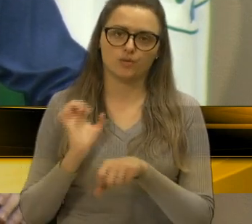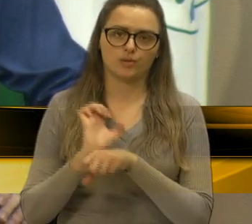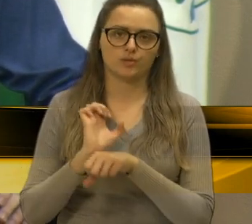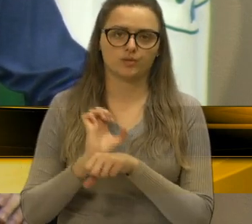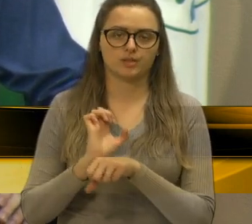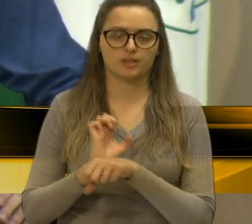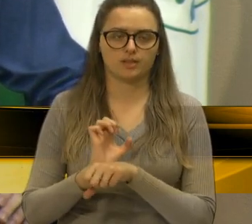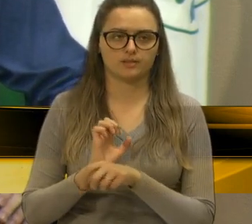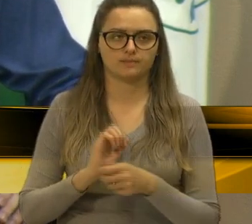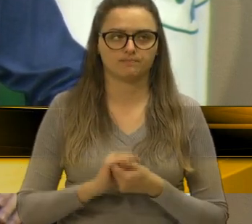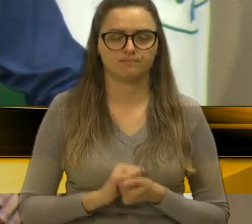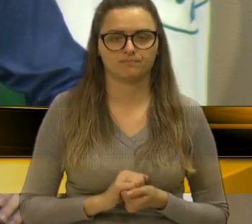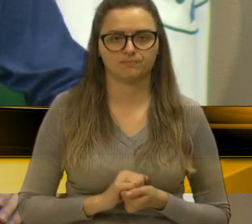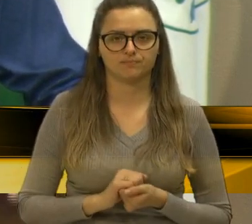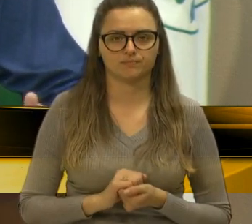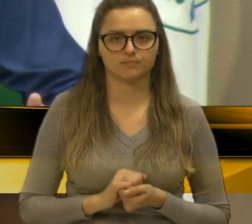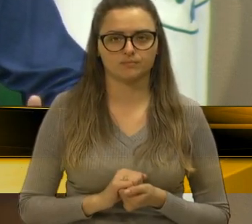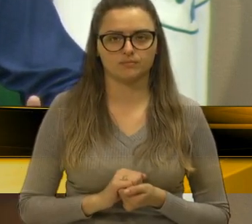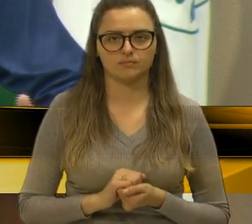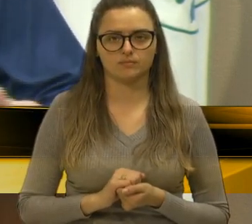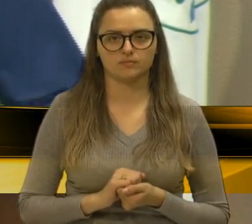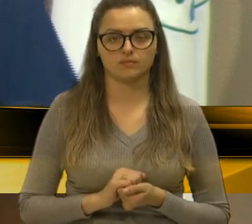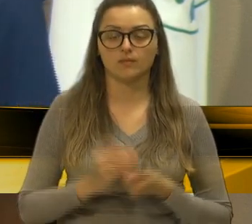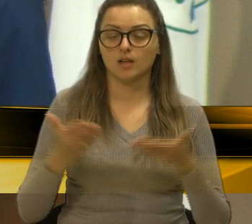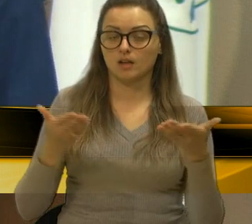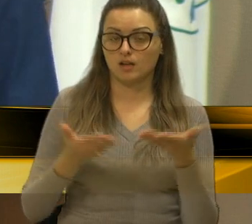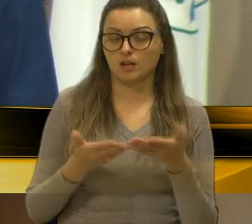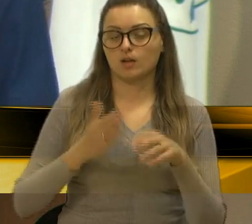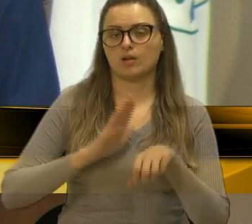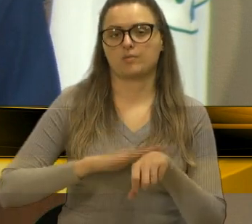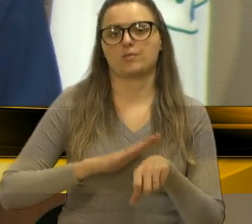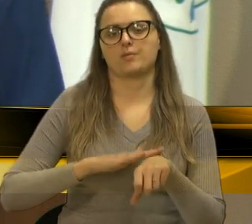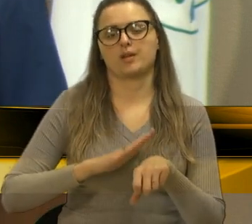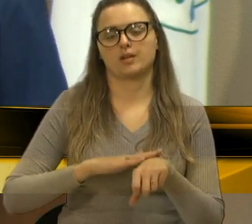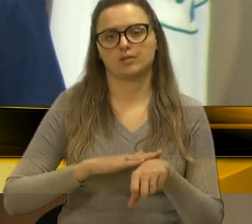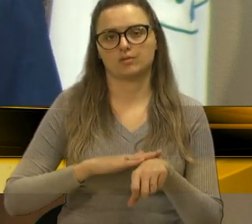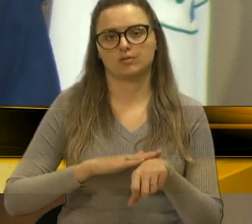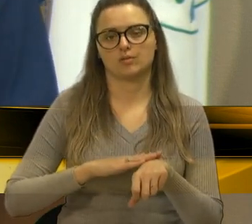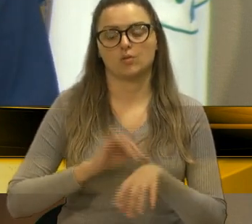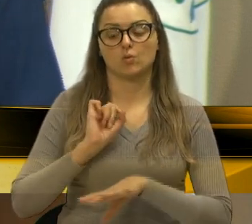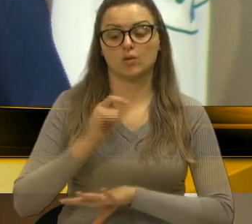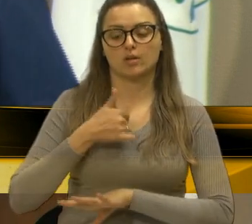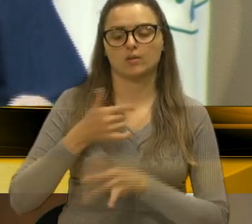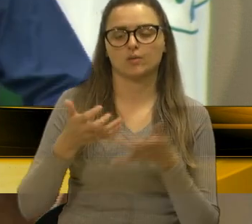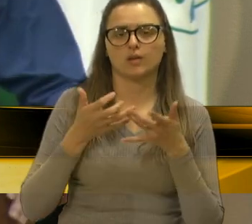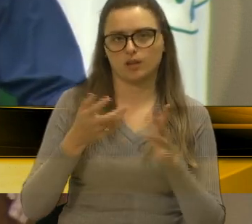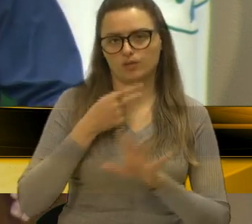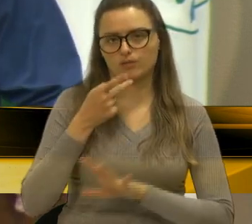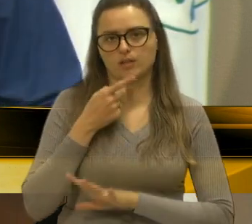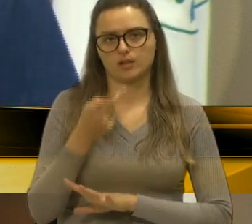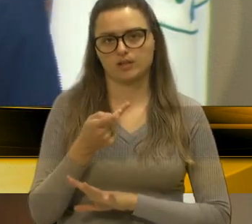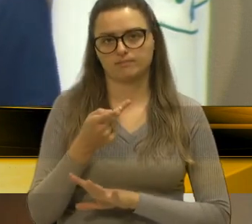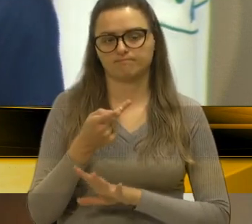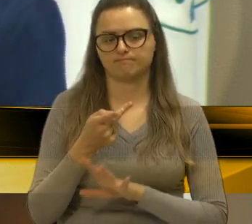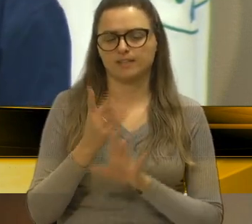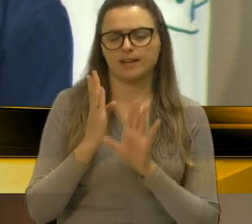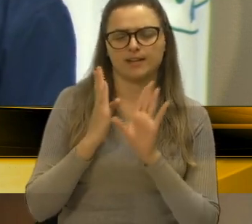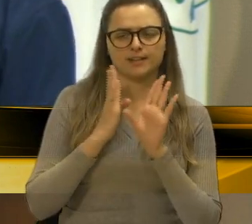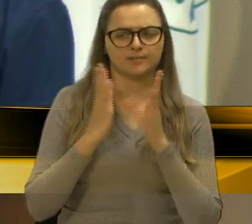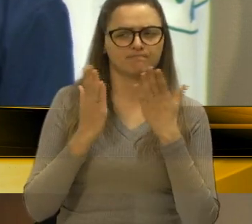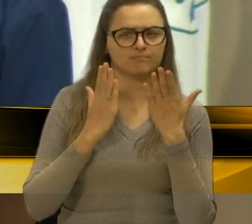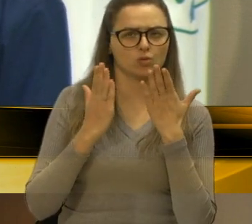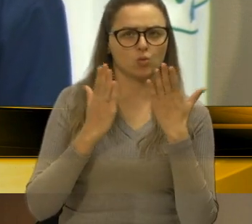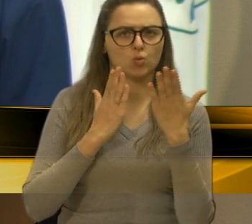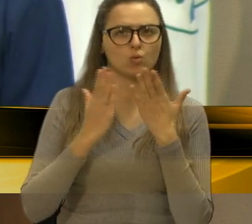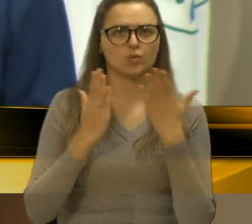nessas questões. Nesse momento, as palavras que ficam são a desconfiança e